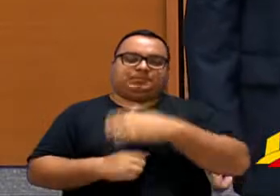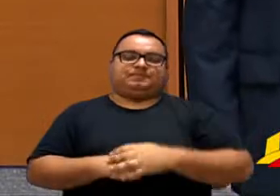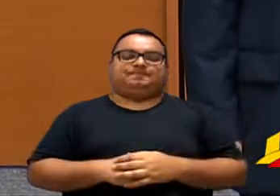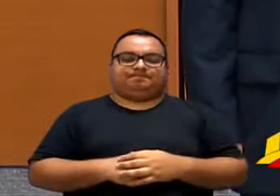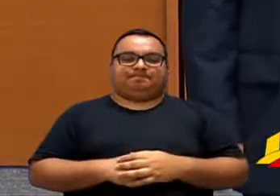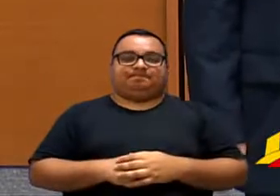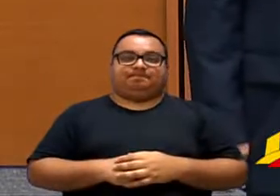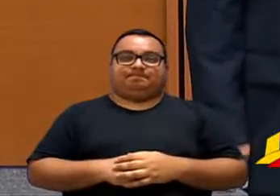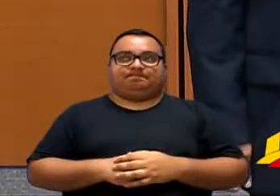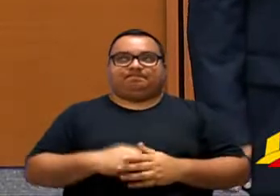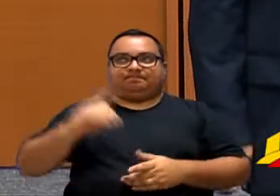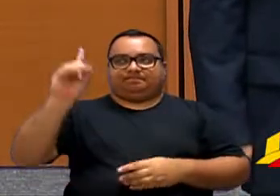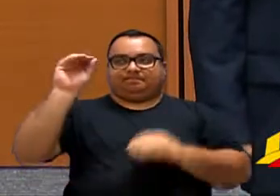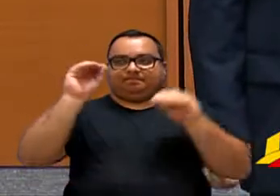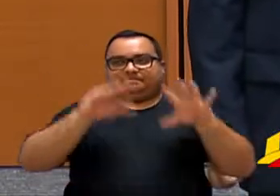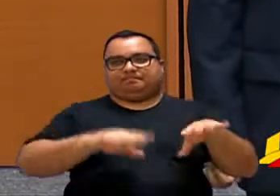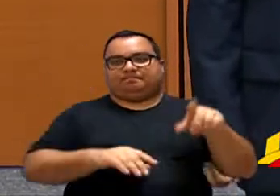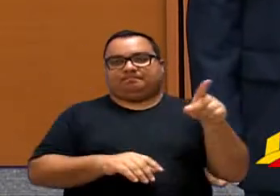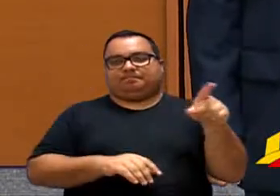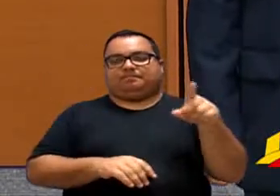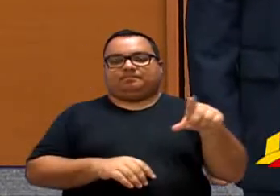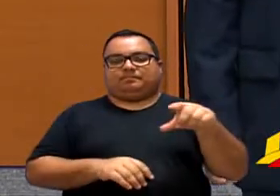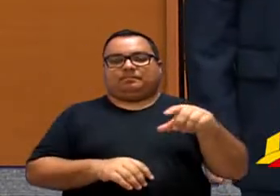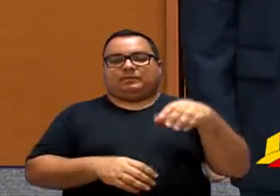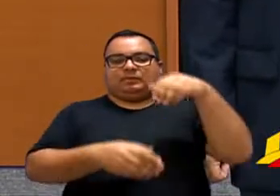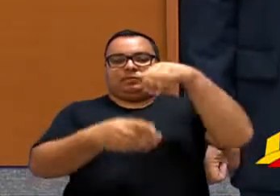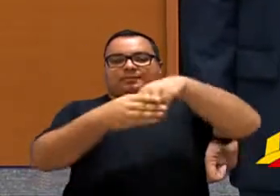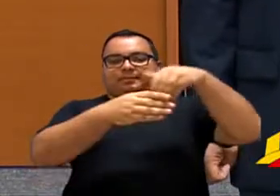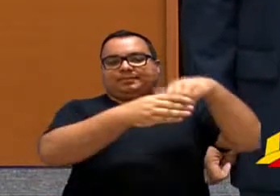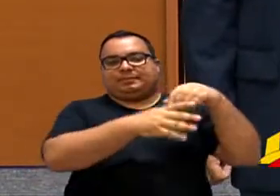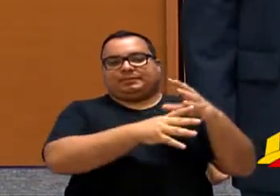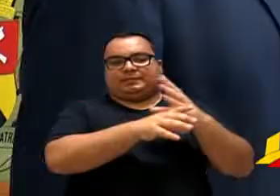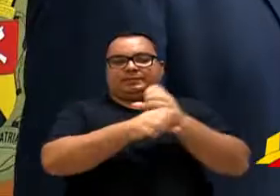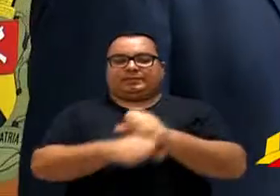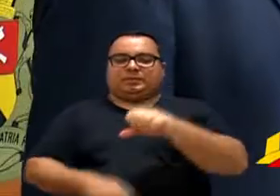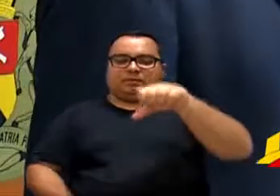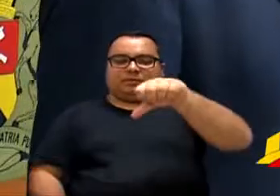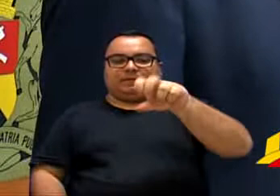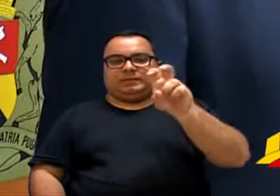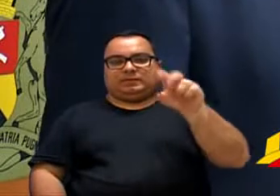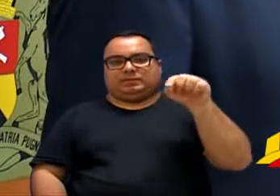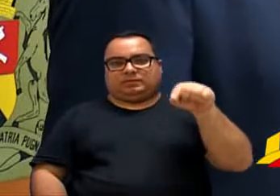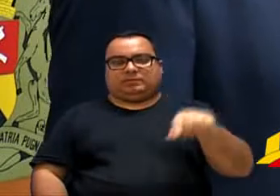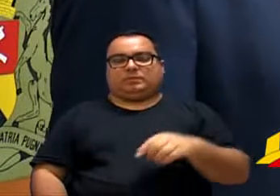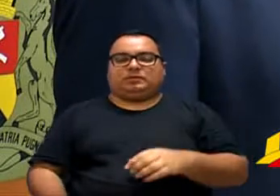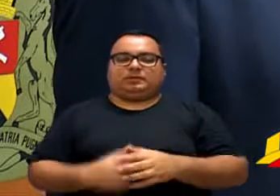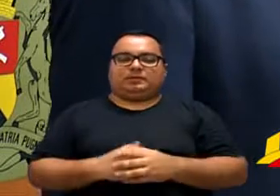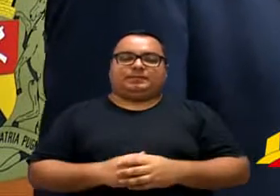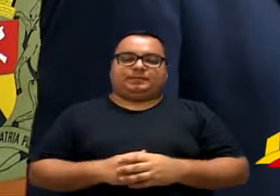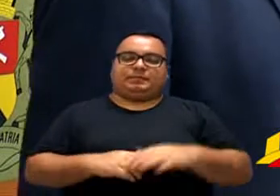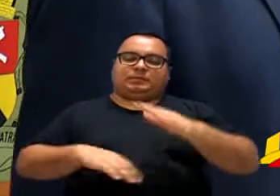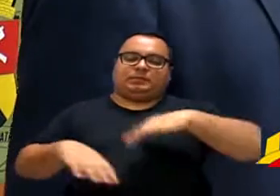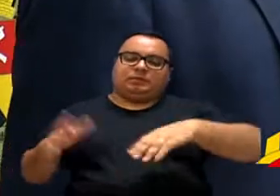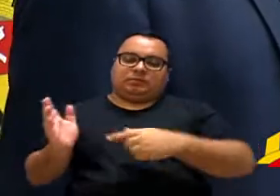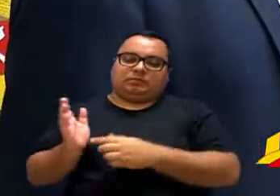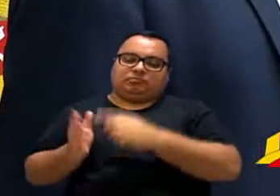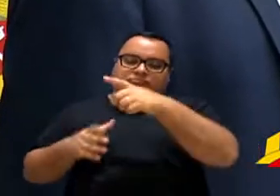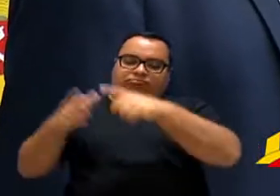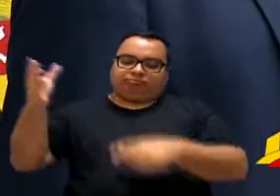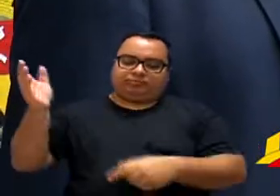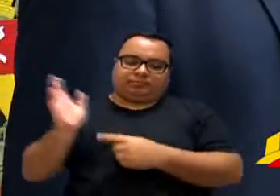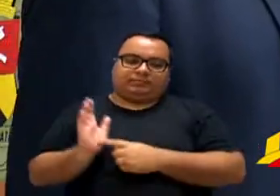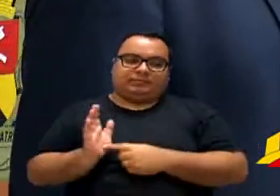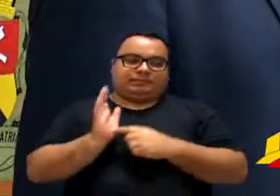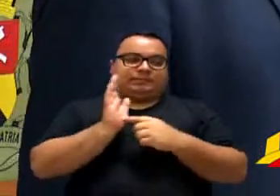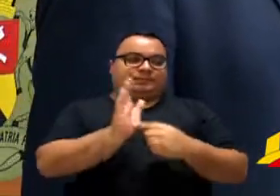então um trabalho abençoado balas e esse voto de congratulação aqui agradecer o presidente que eu tenho uma honra de